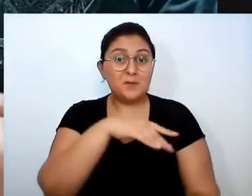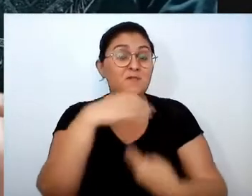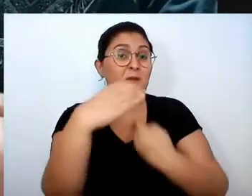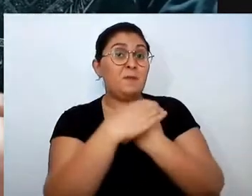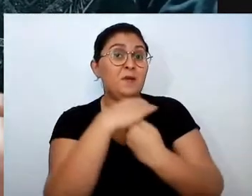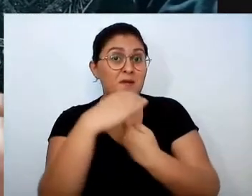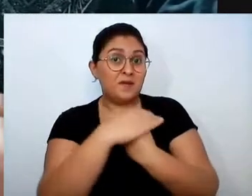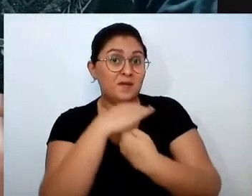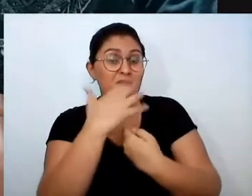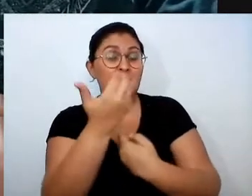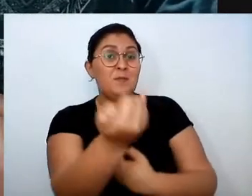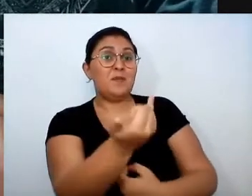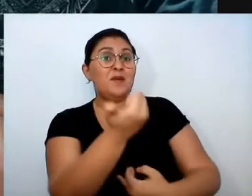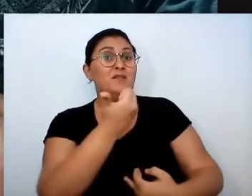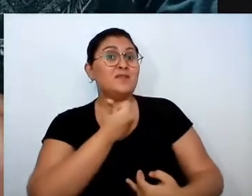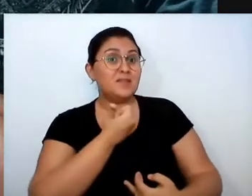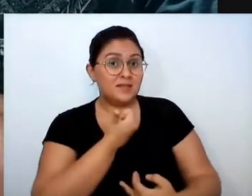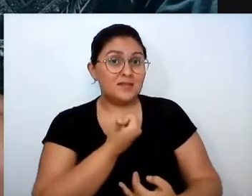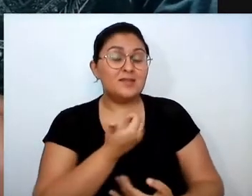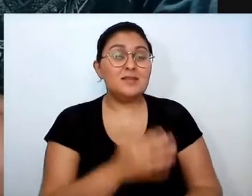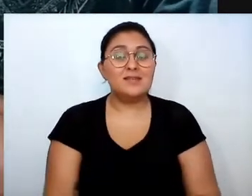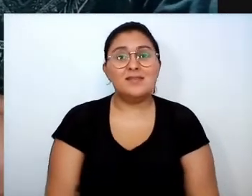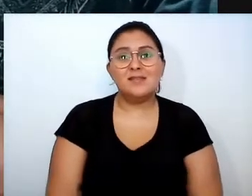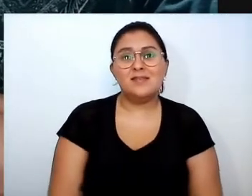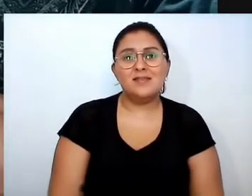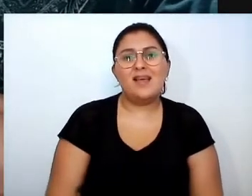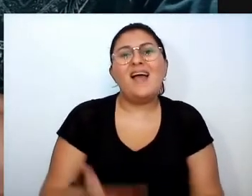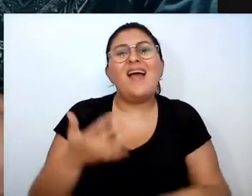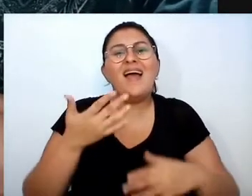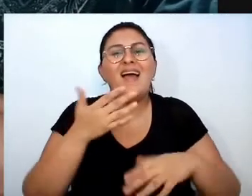passando a posição, ele vai dando, às vezes ele aplica